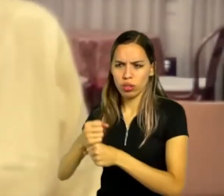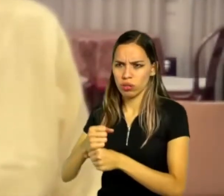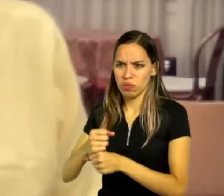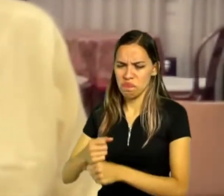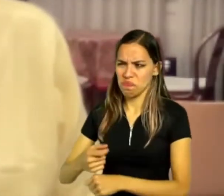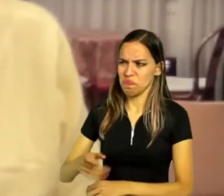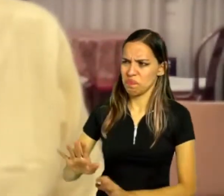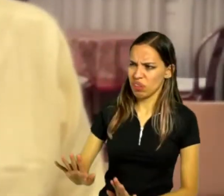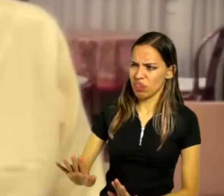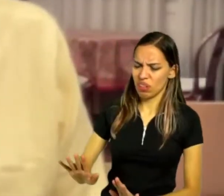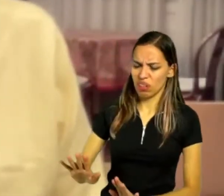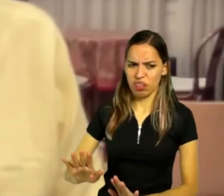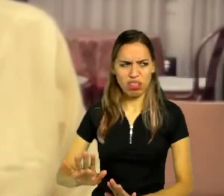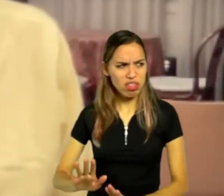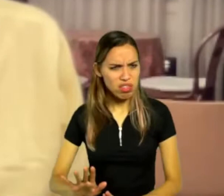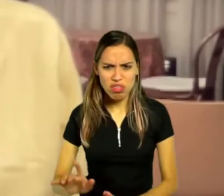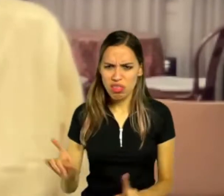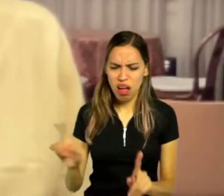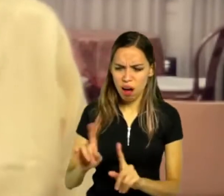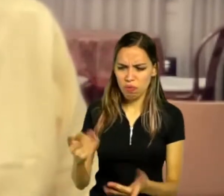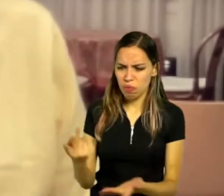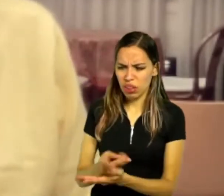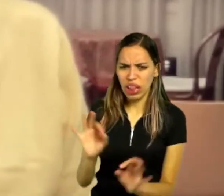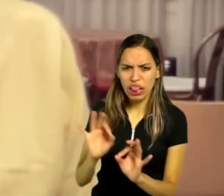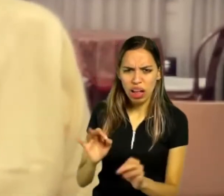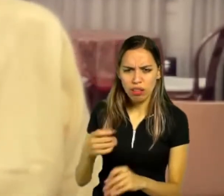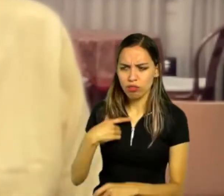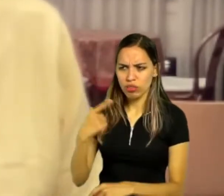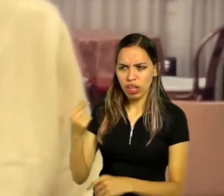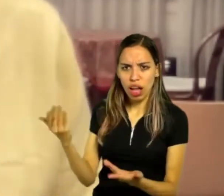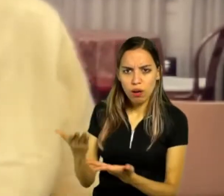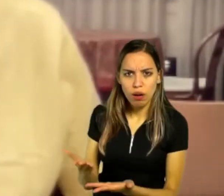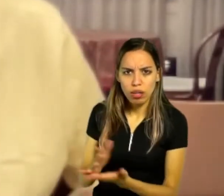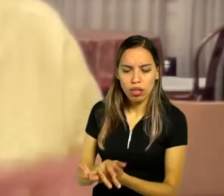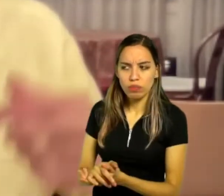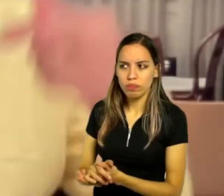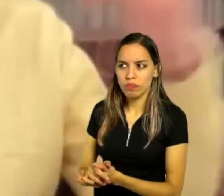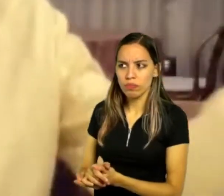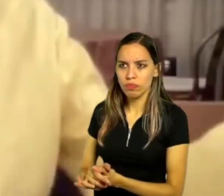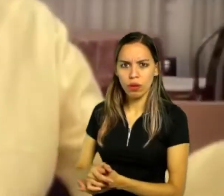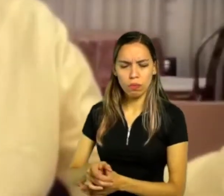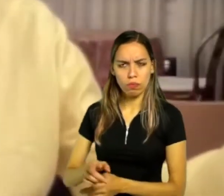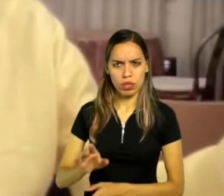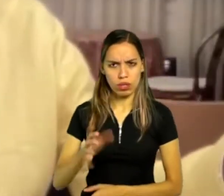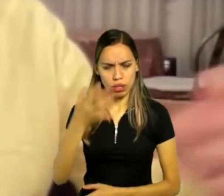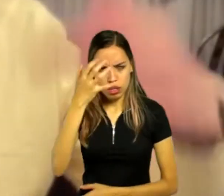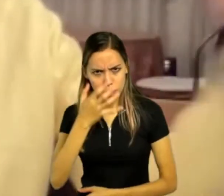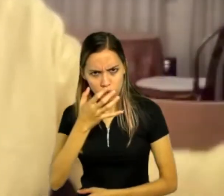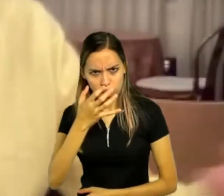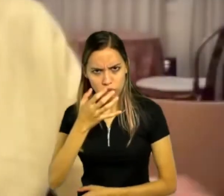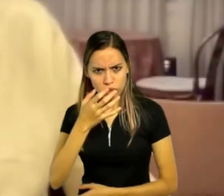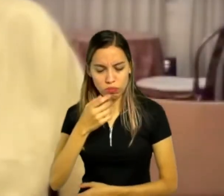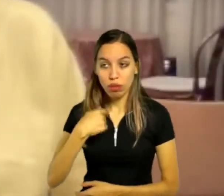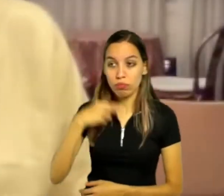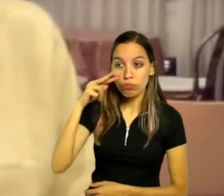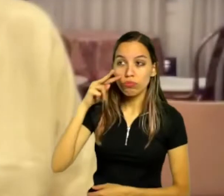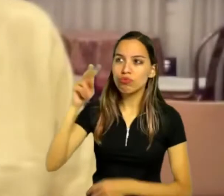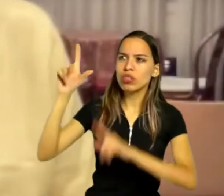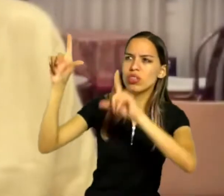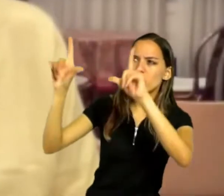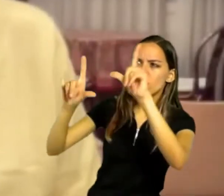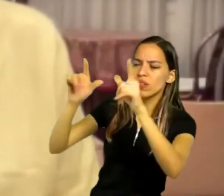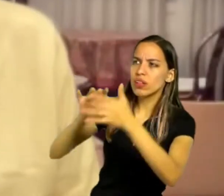sair de lá agora. Não, está tendo uma rebelião. Eu cheguei até a televisão, imaginei que fosse na penitenciária do Estado, que fica atrás